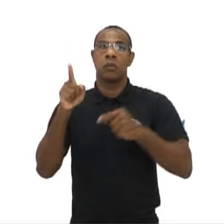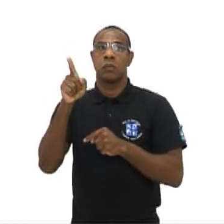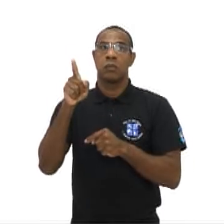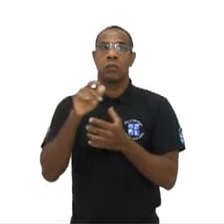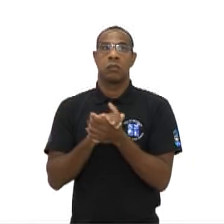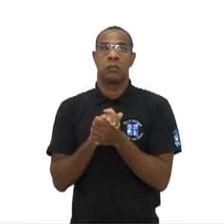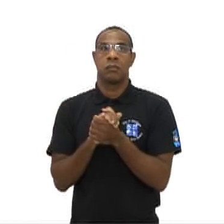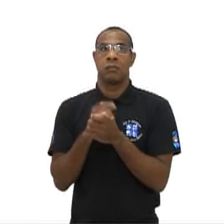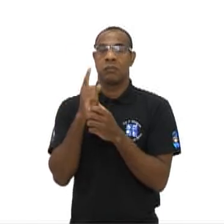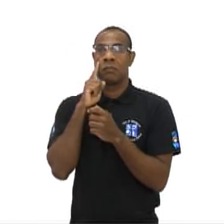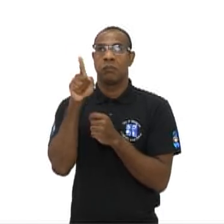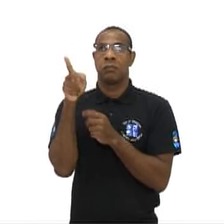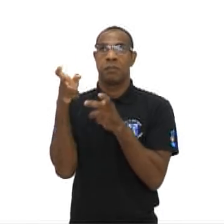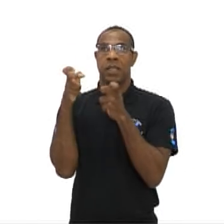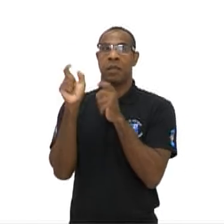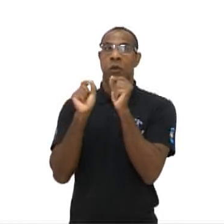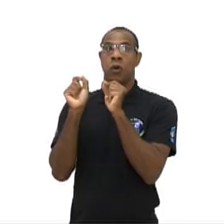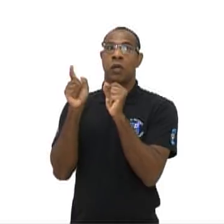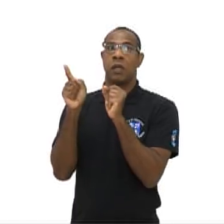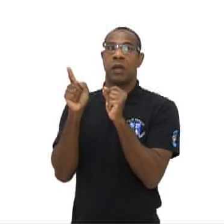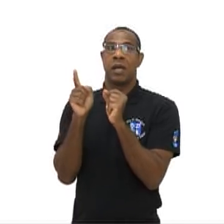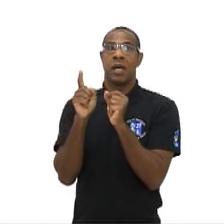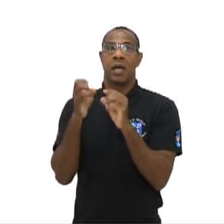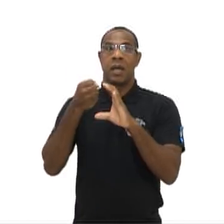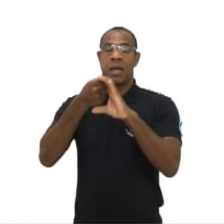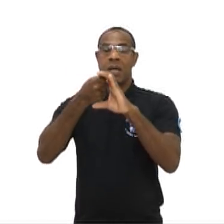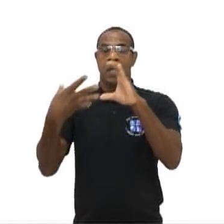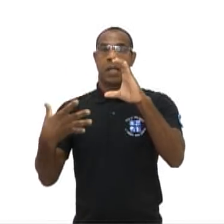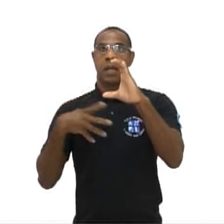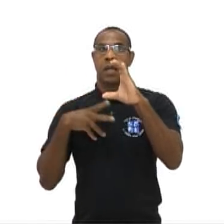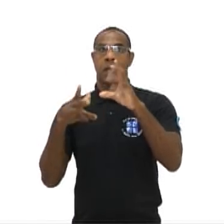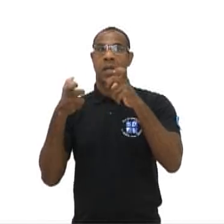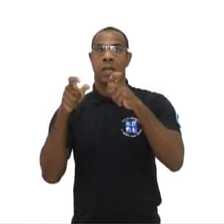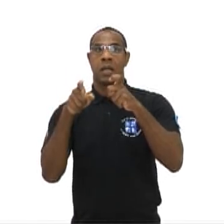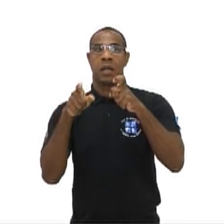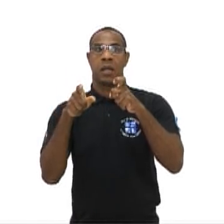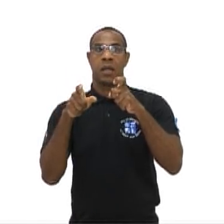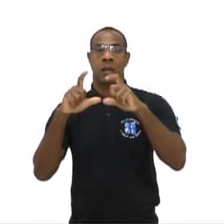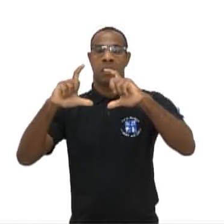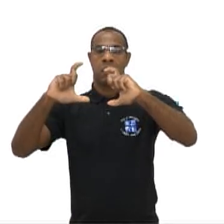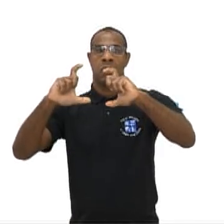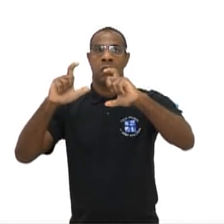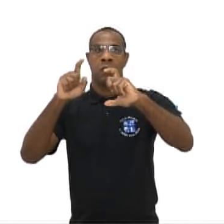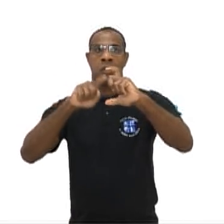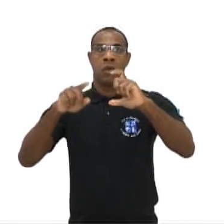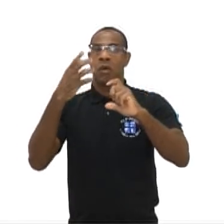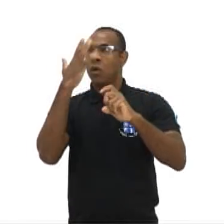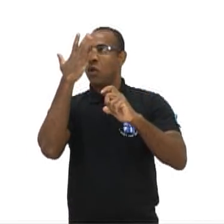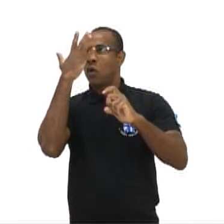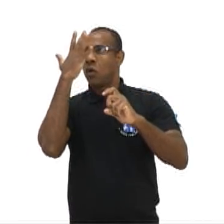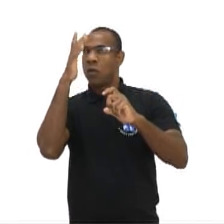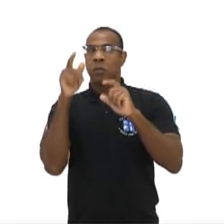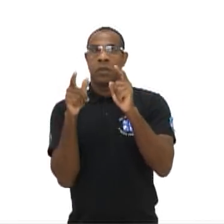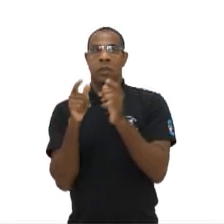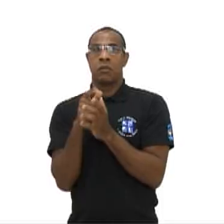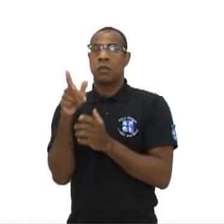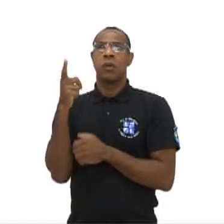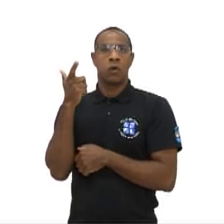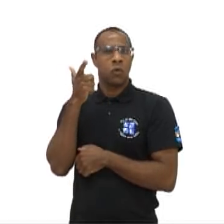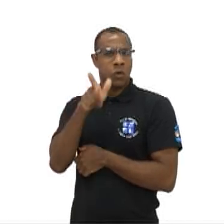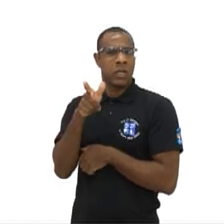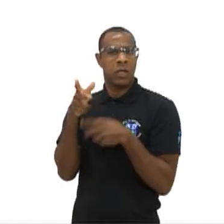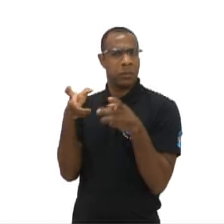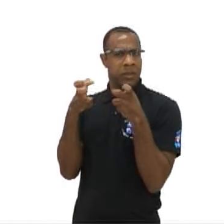esse sapinho. E percebam a caracterização que você vai ter da forma que foi colocado esses espelhos. Você consegue